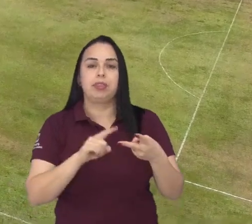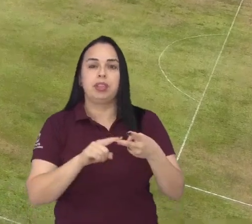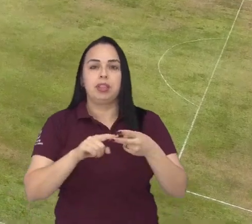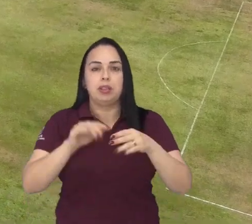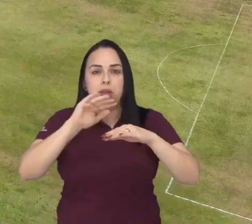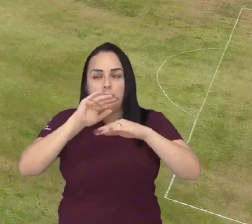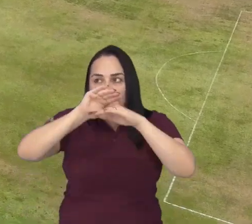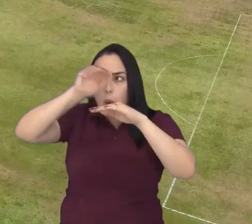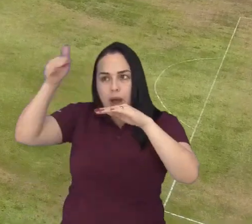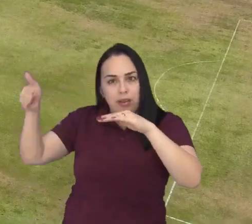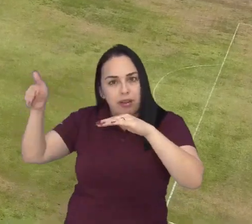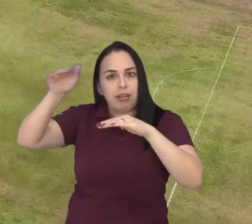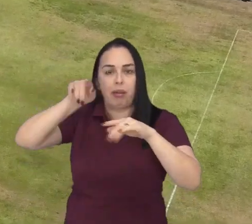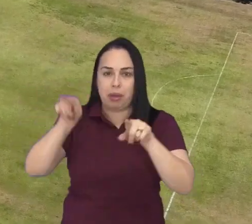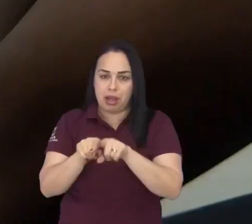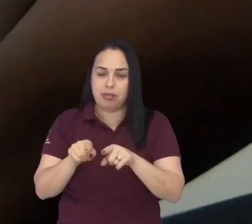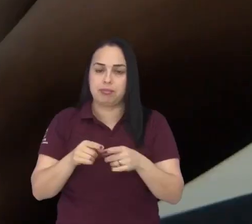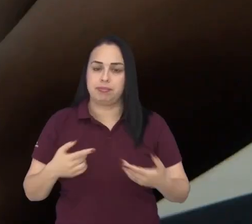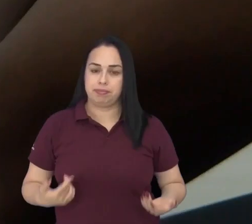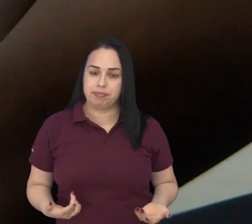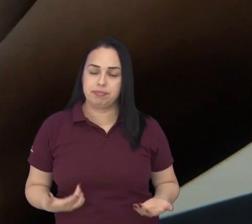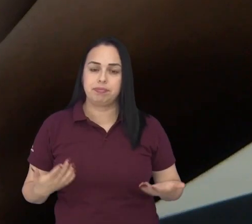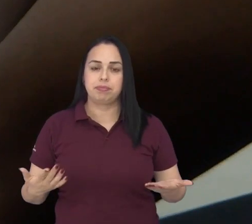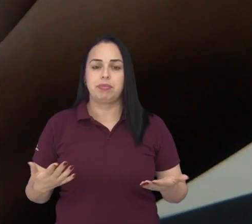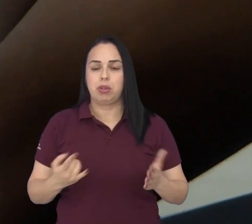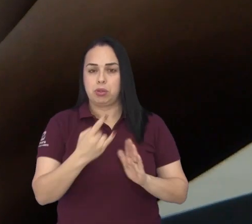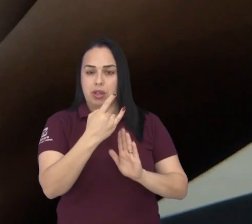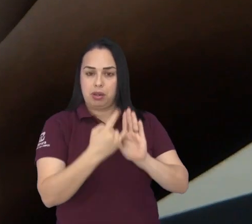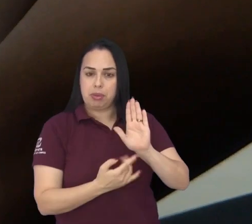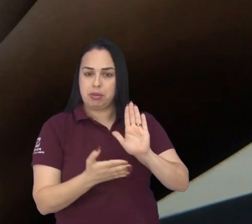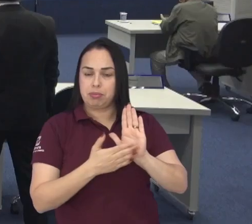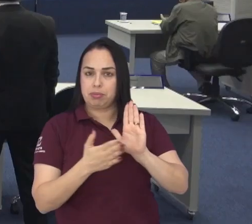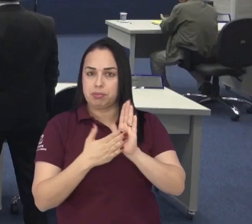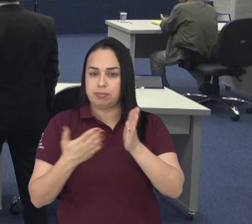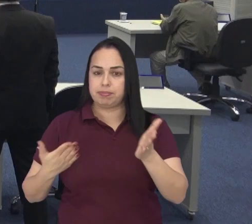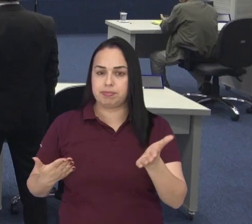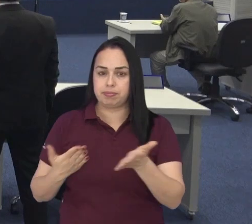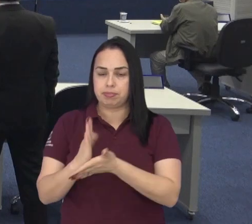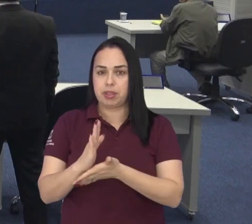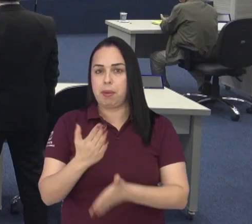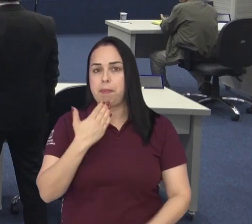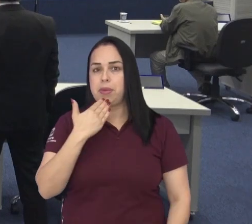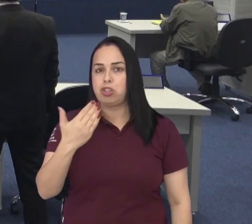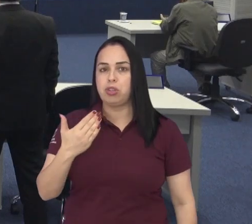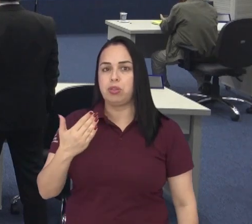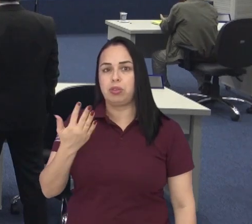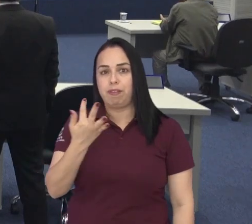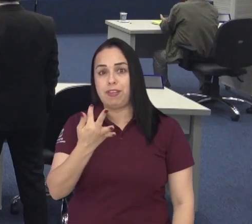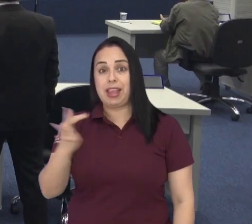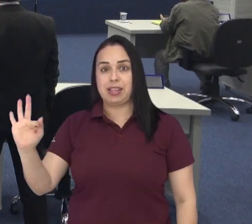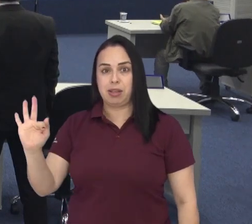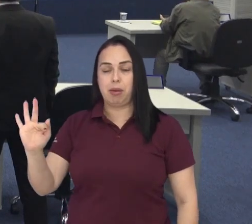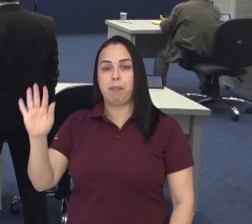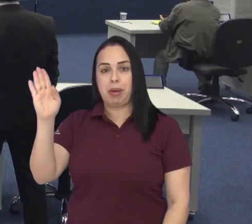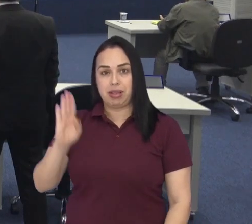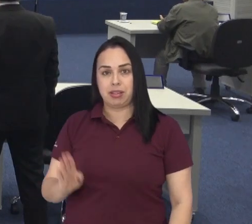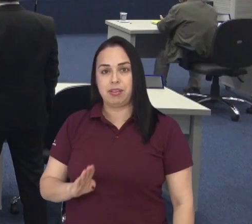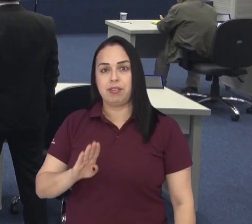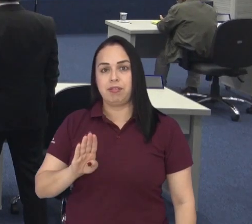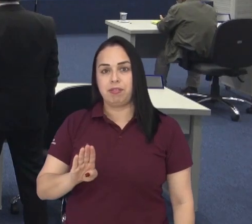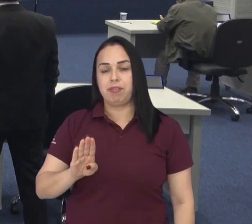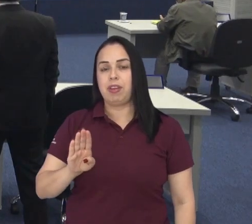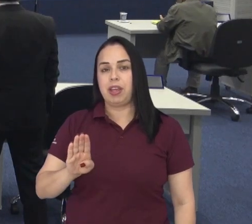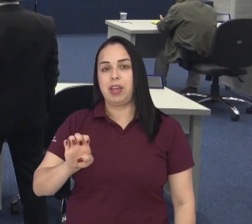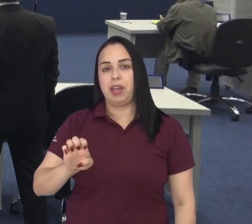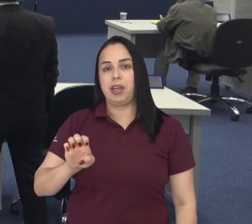em quadra esportiva, entre outros. Entre os requerimentos aprovados, há um pedido dirigido à Federação Brasileira de Bancos,